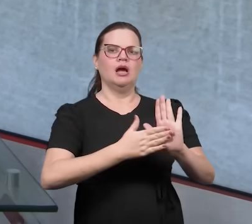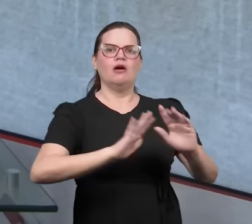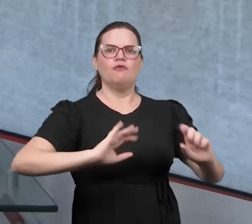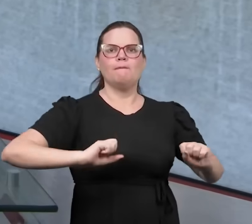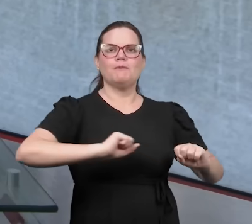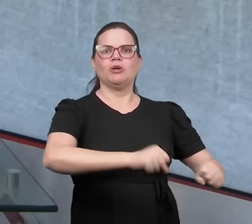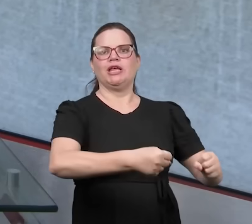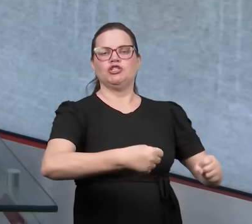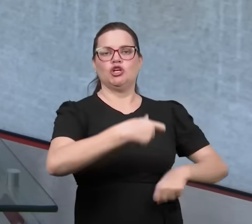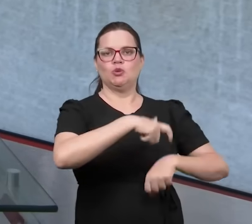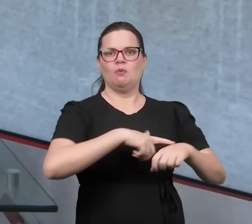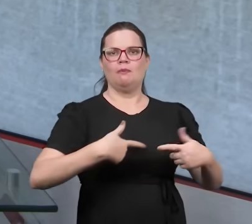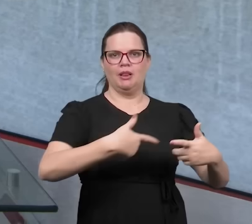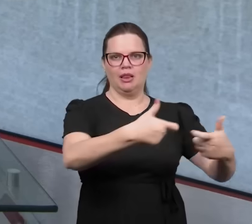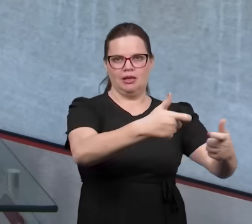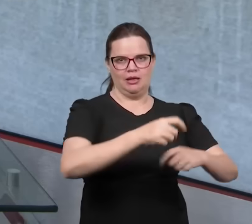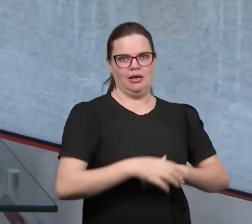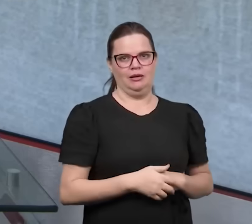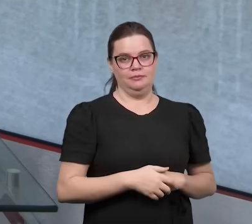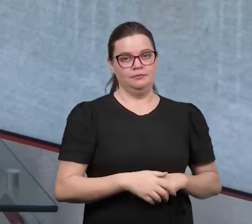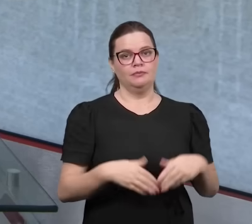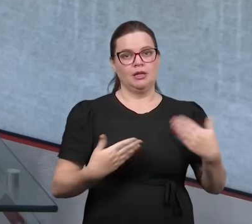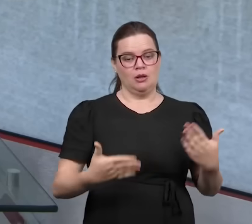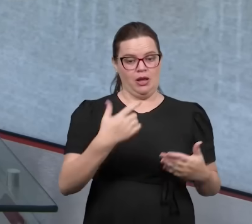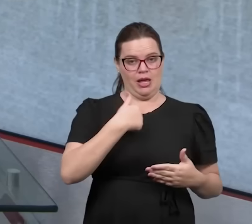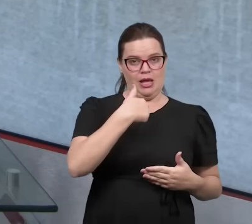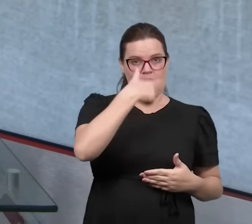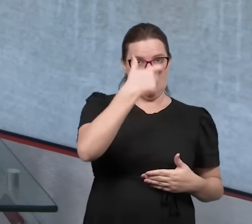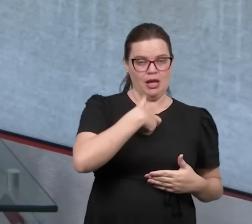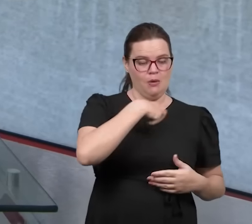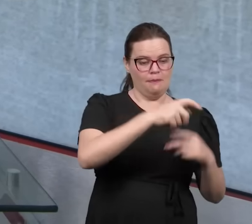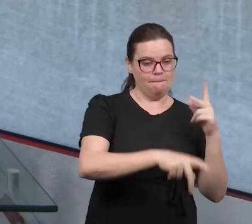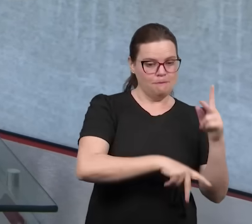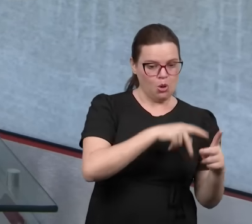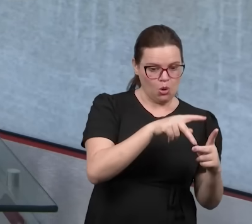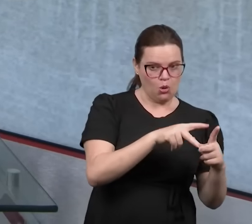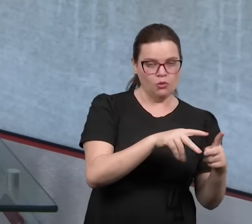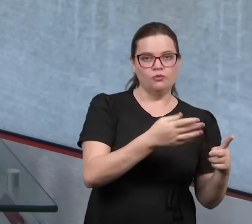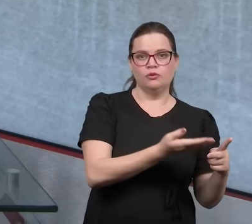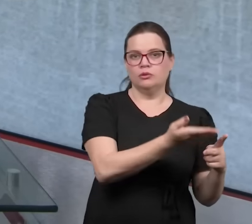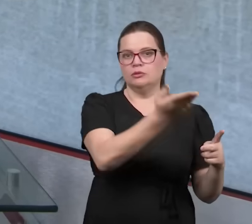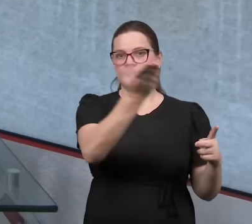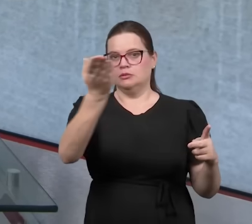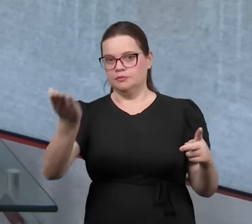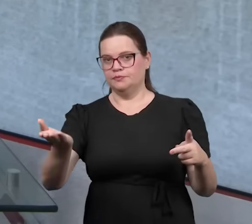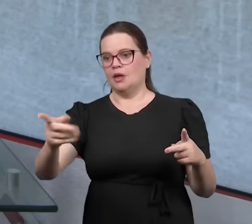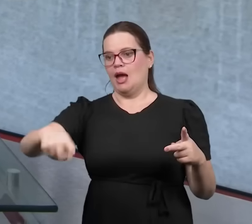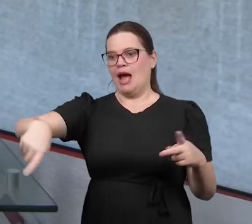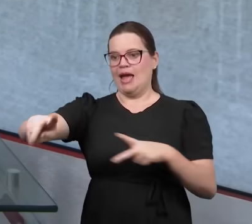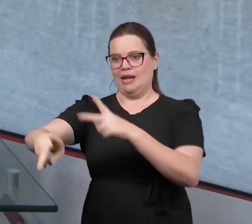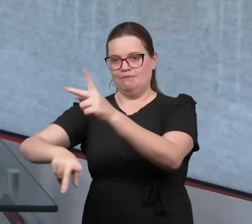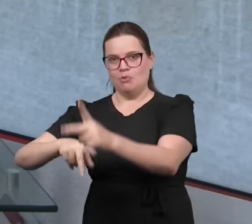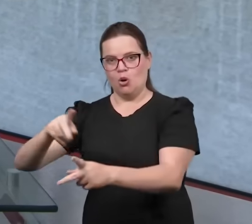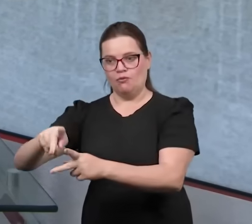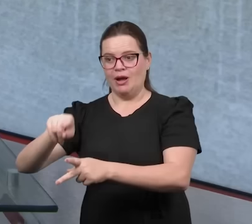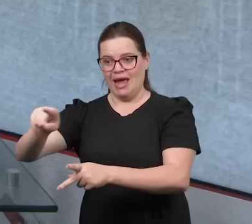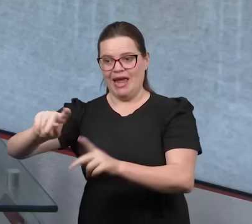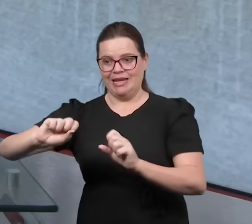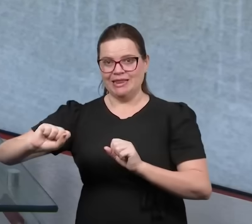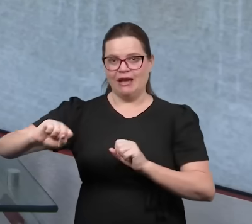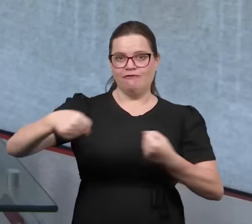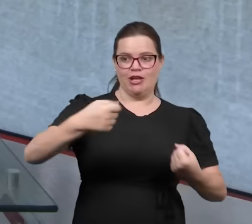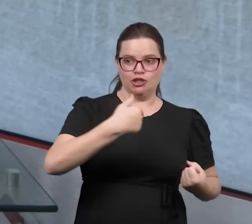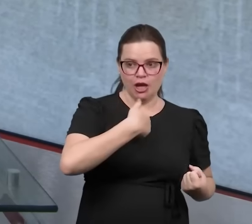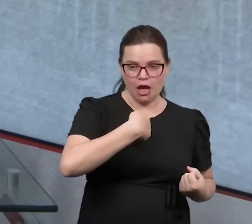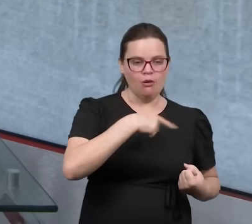nas guerras e nos conflitos. Em razão de Deus ter dado a Abraão a vitória numa